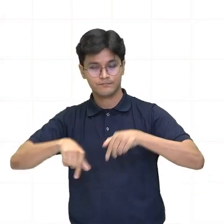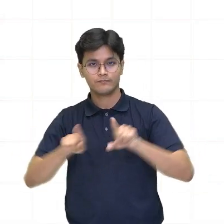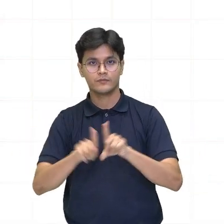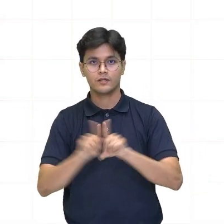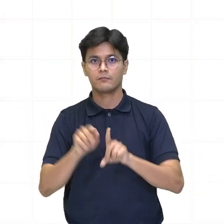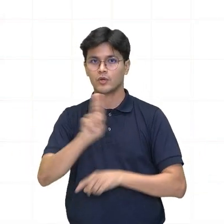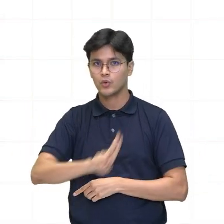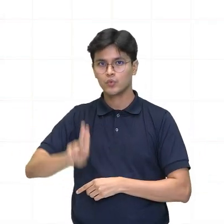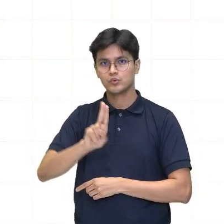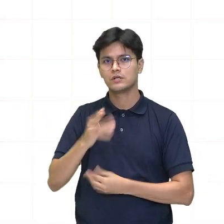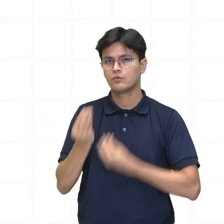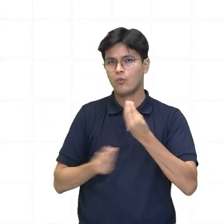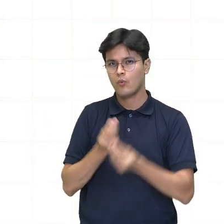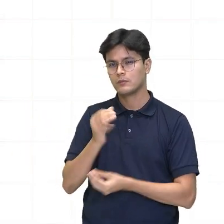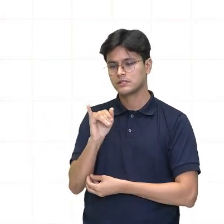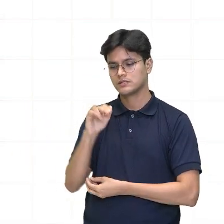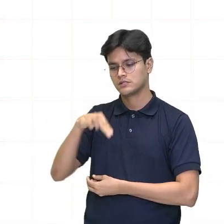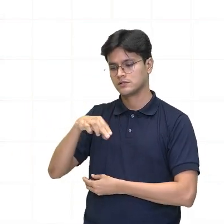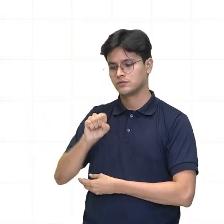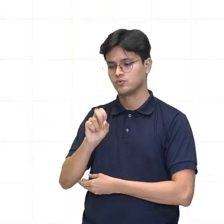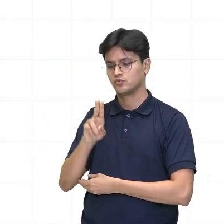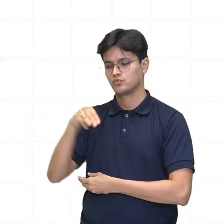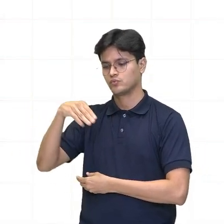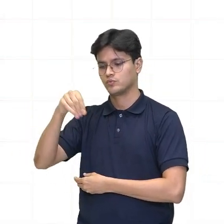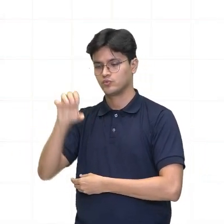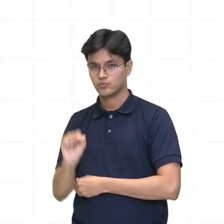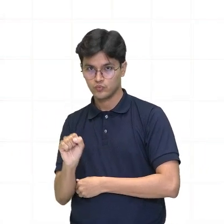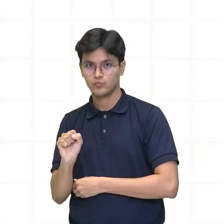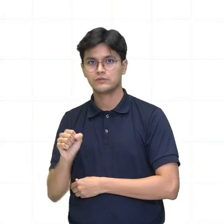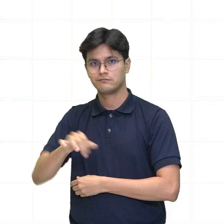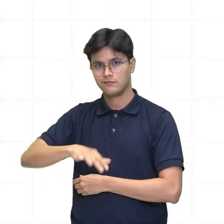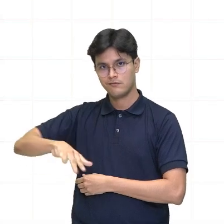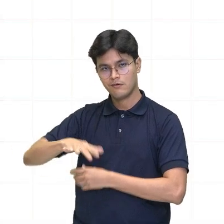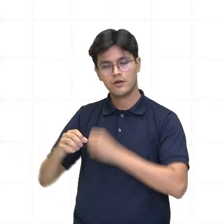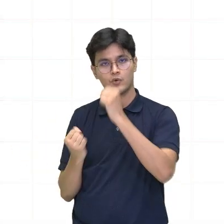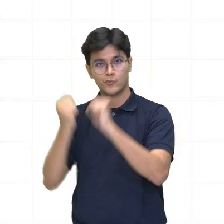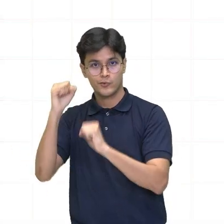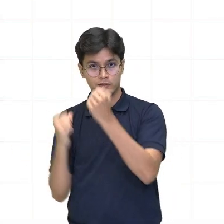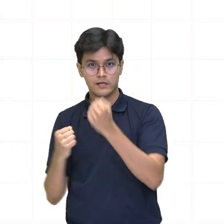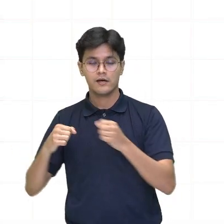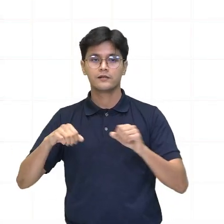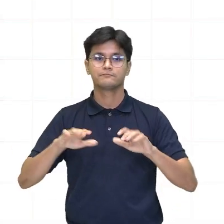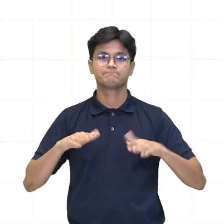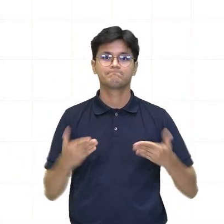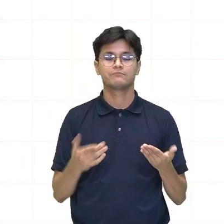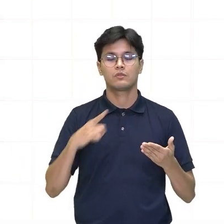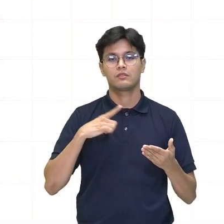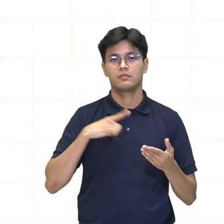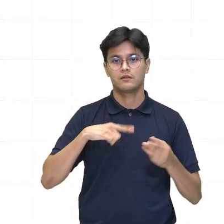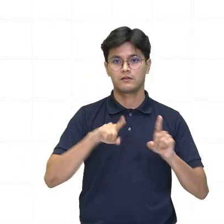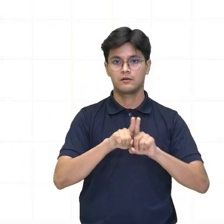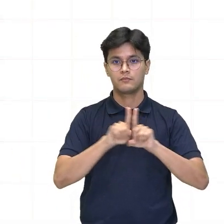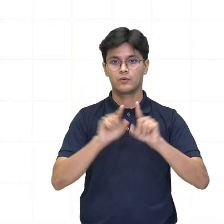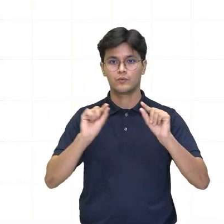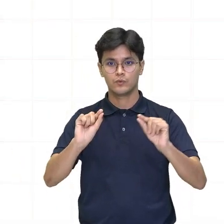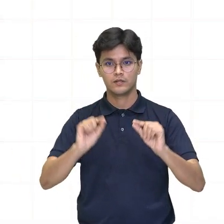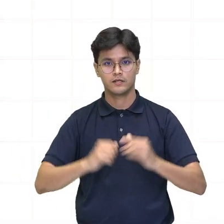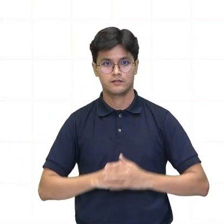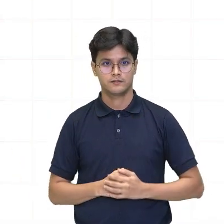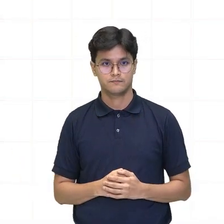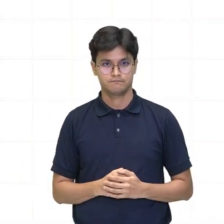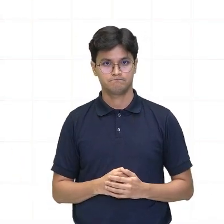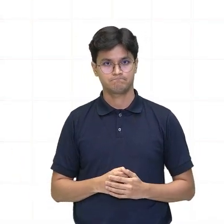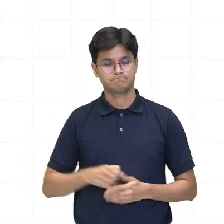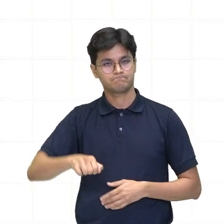como insumos industrial, né? E aí nós temos a parte global, nós